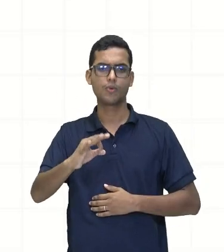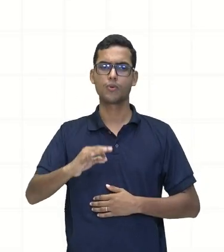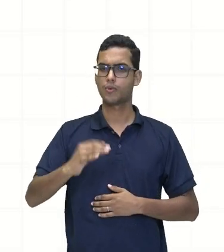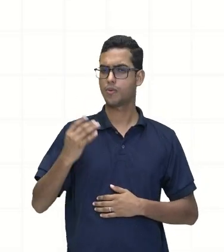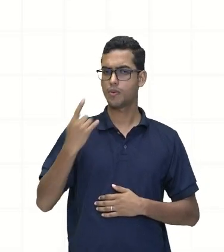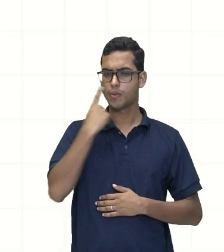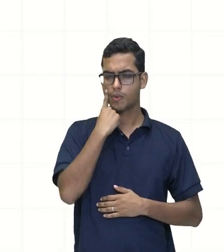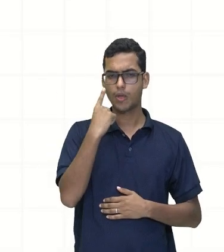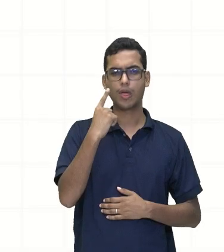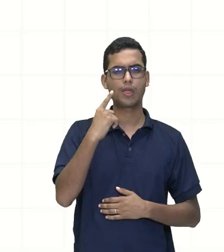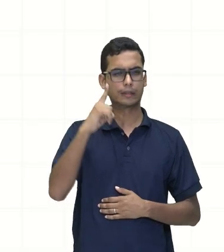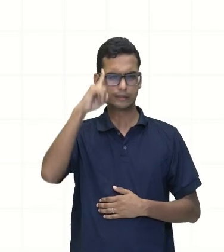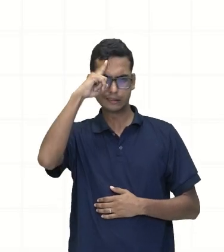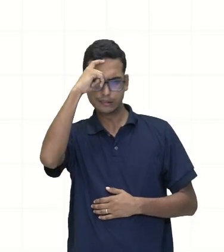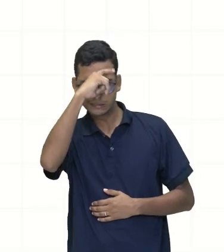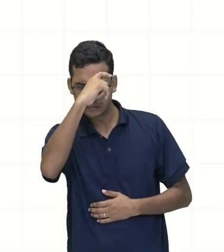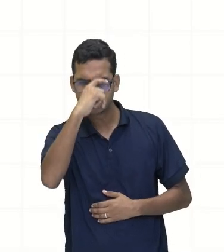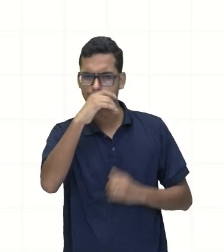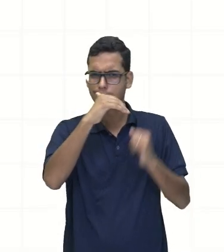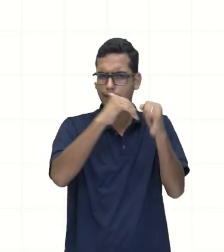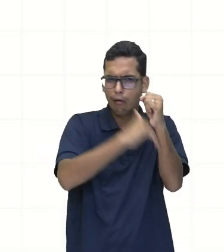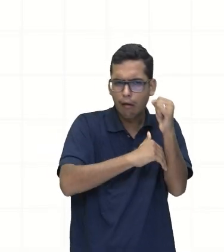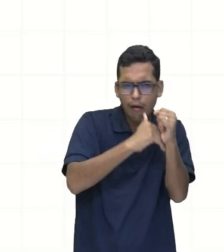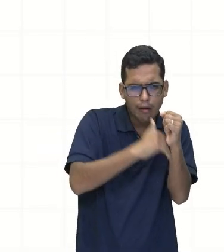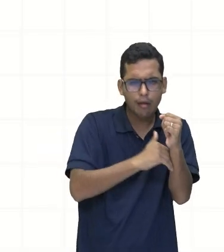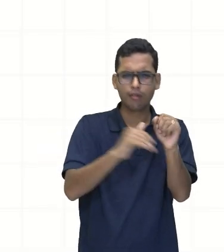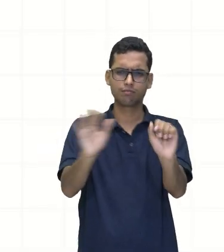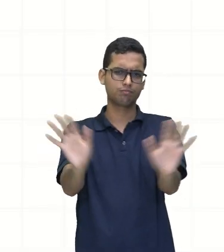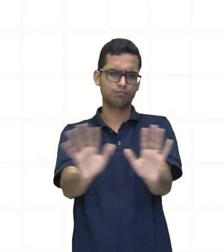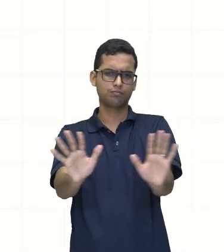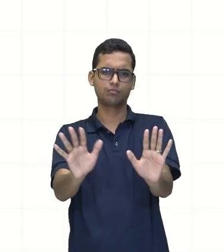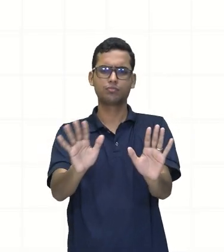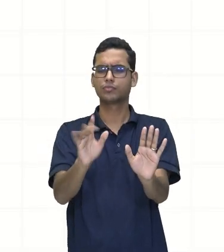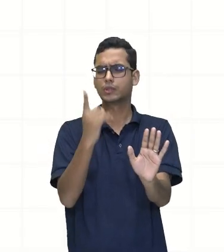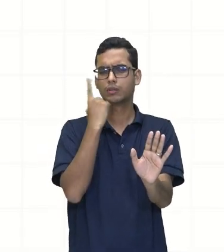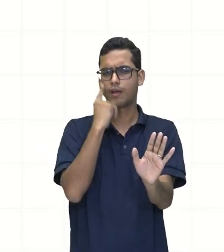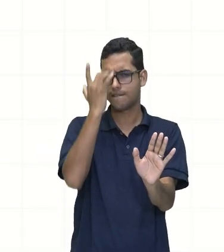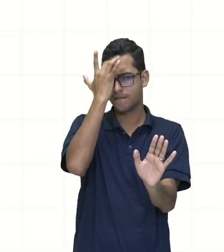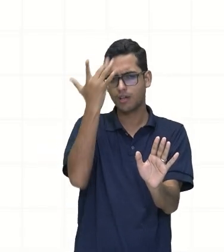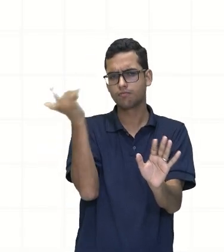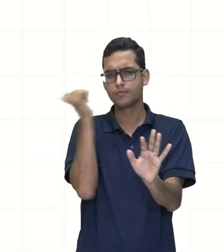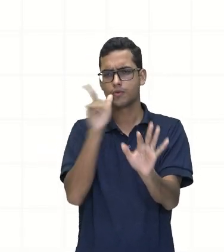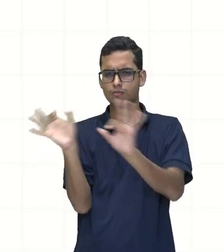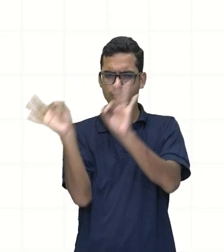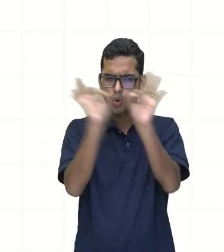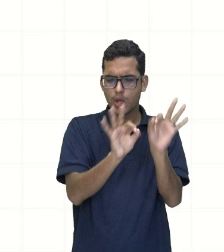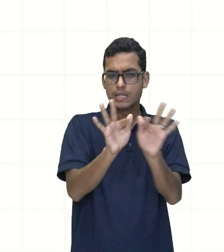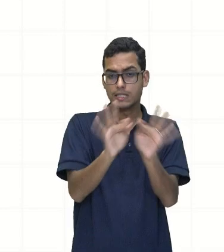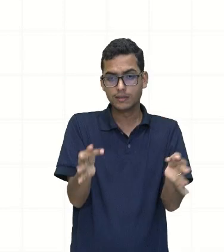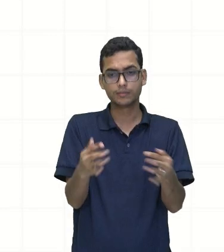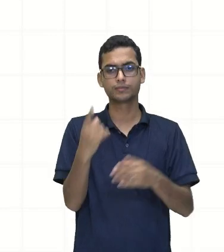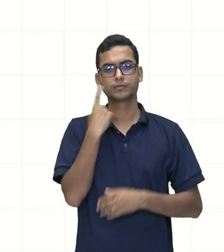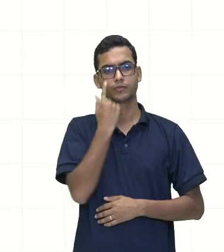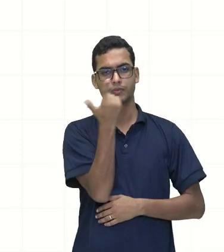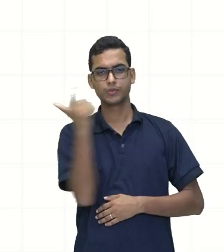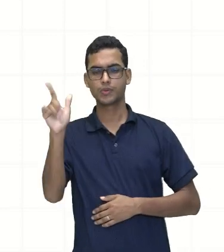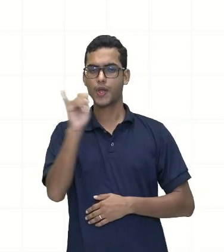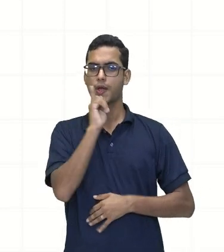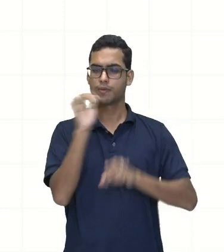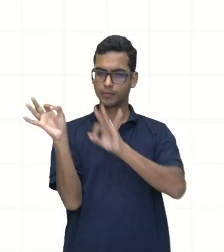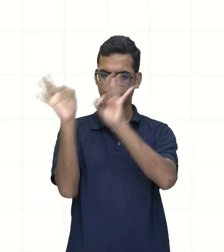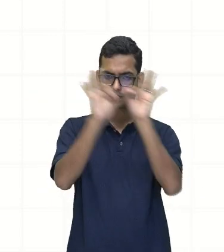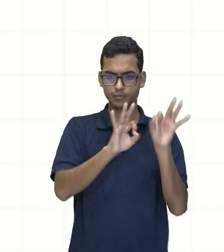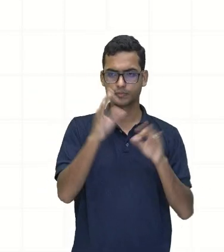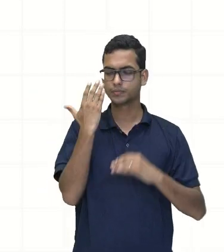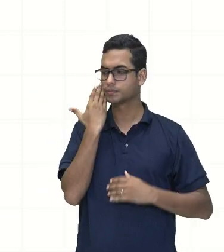nada demais, nenhum segredo aí, né, absurdo. Vamos aqui ver mais um exemplo, para continuarmos